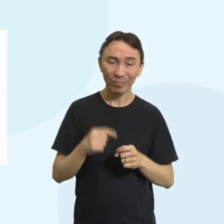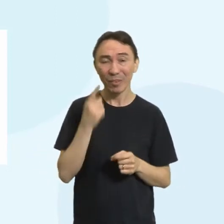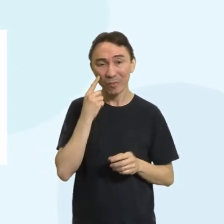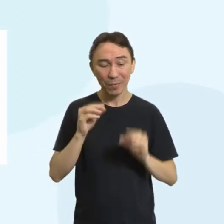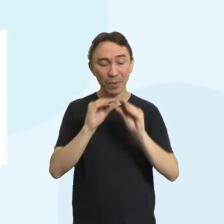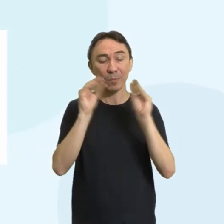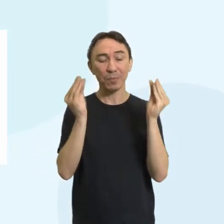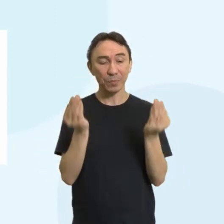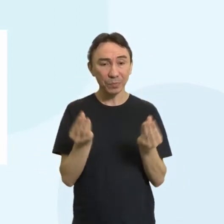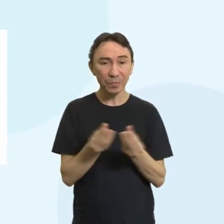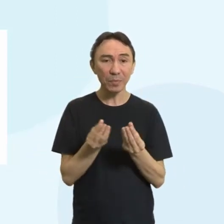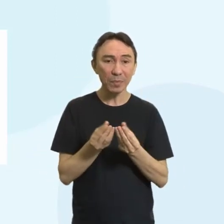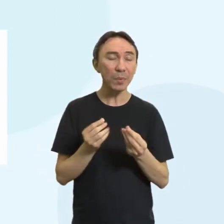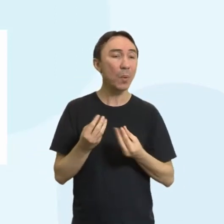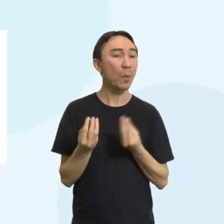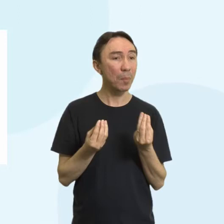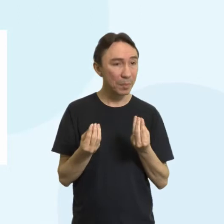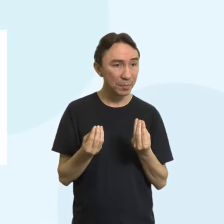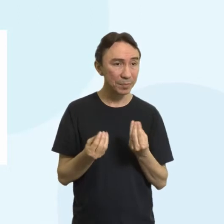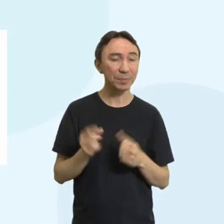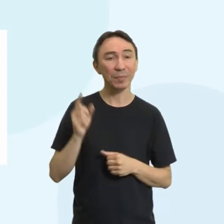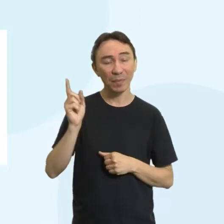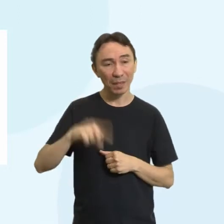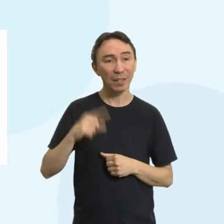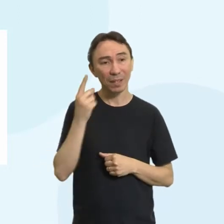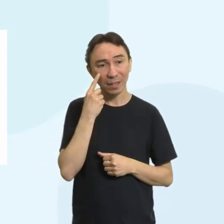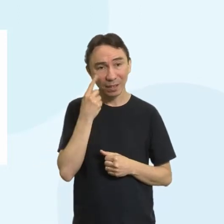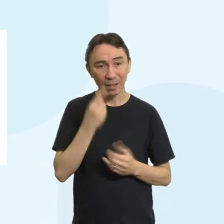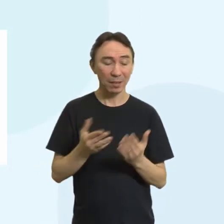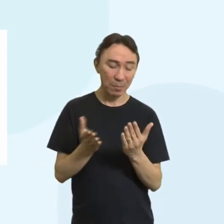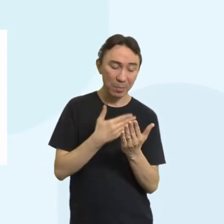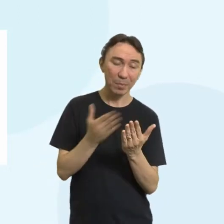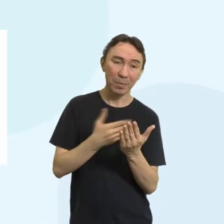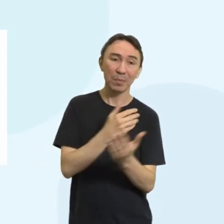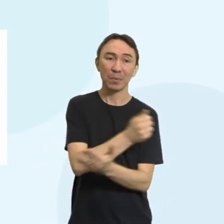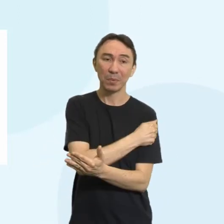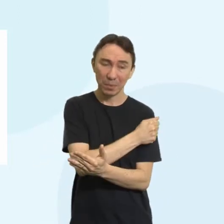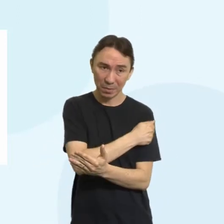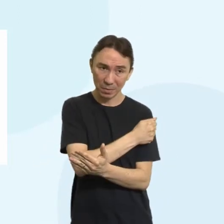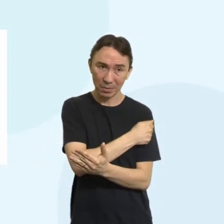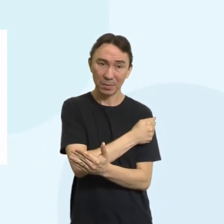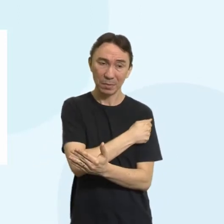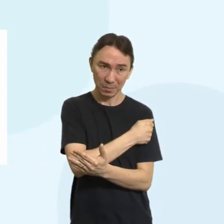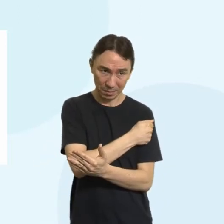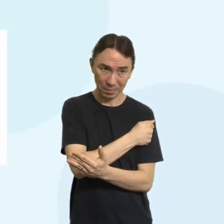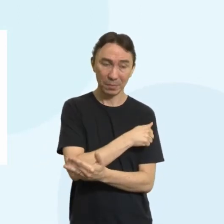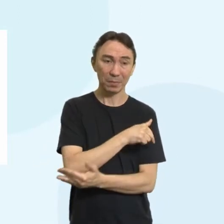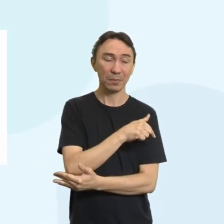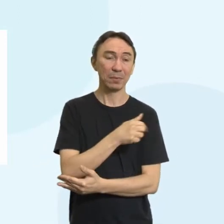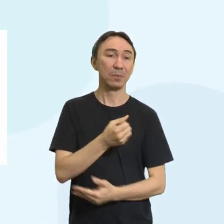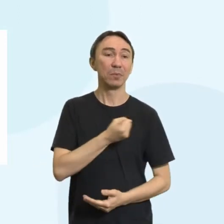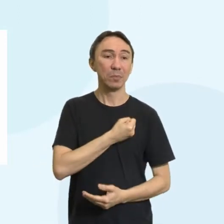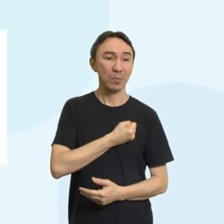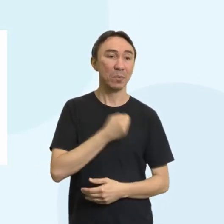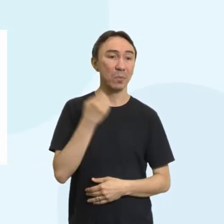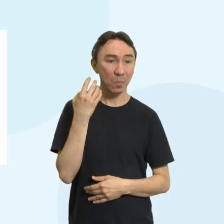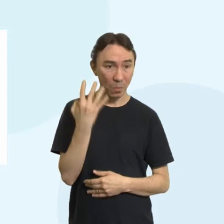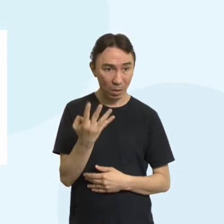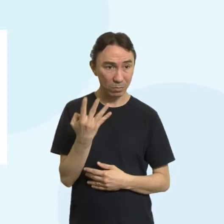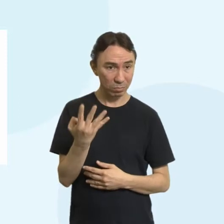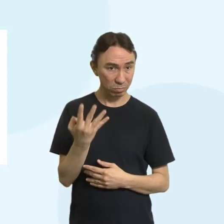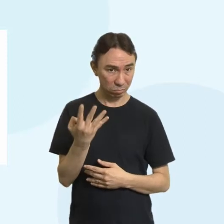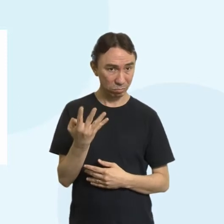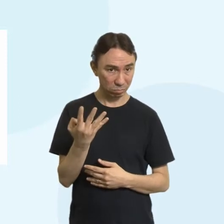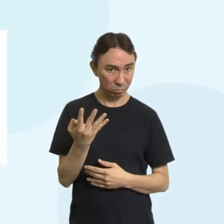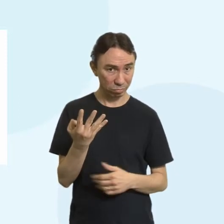está no caderno do aluno, no currículo em ação do 7º ano, no volume 4.